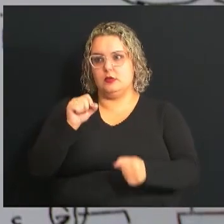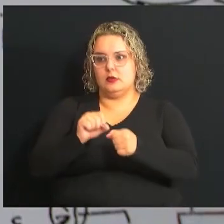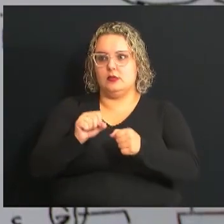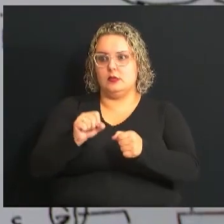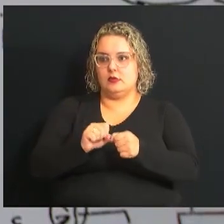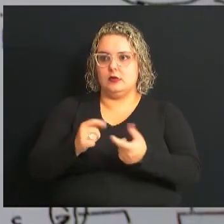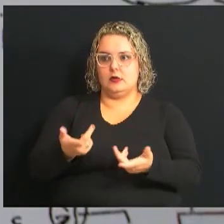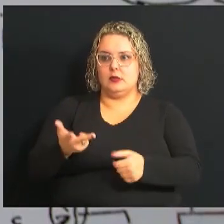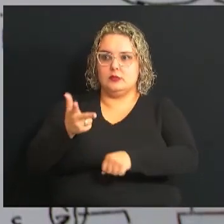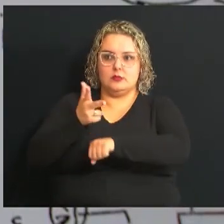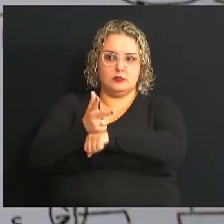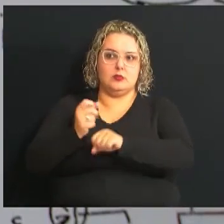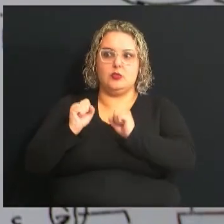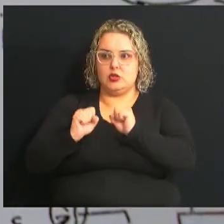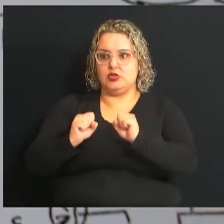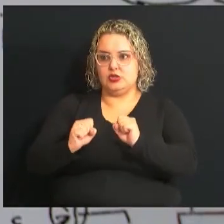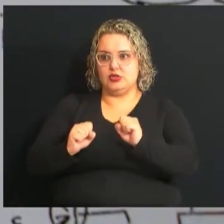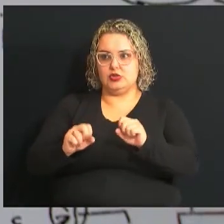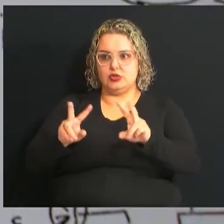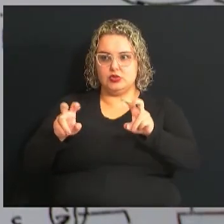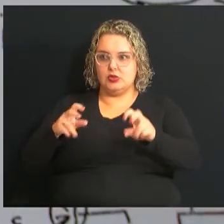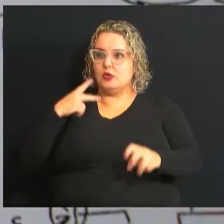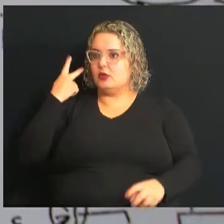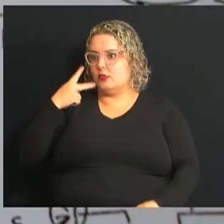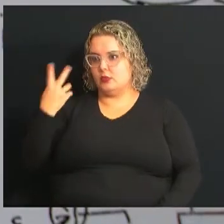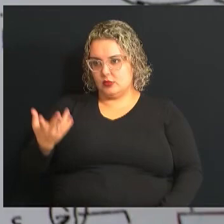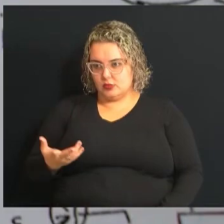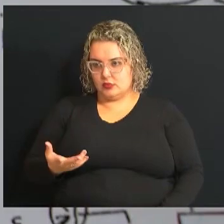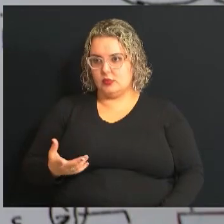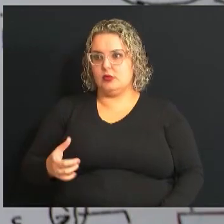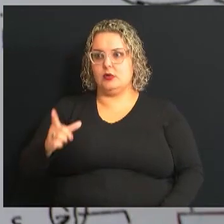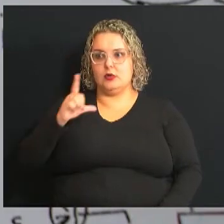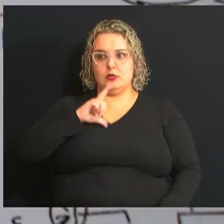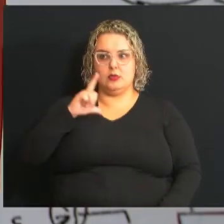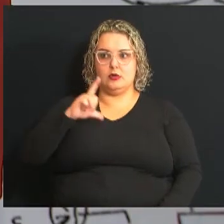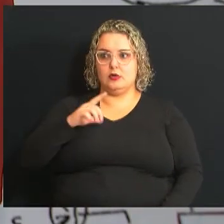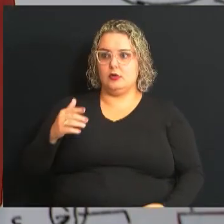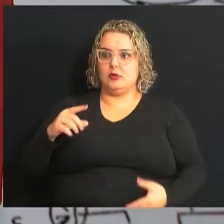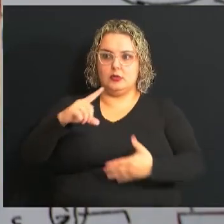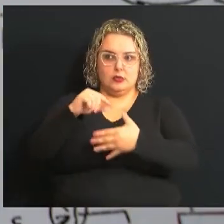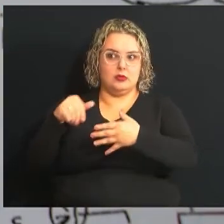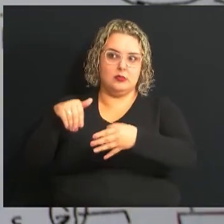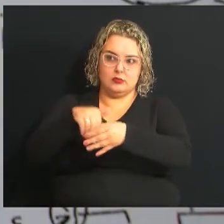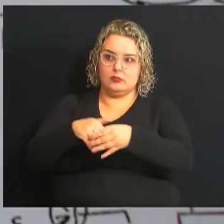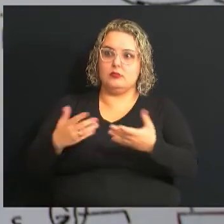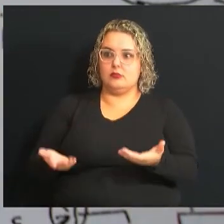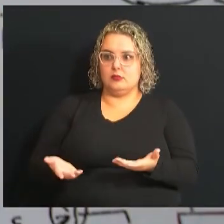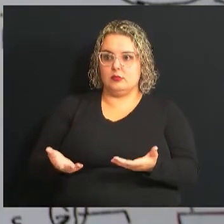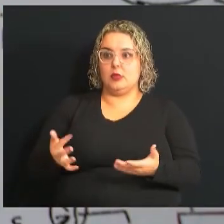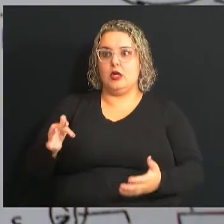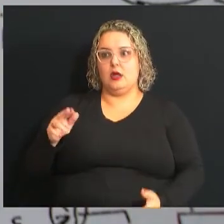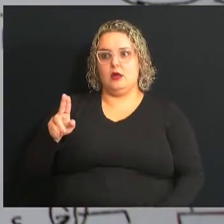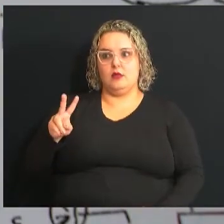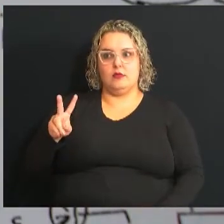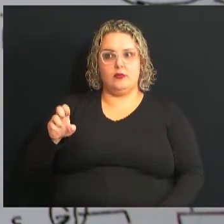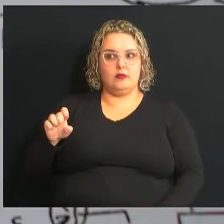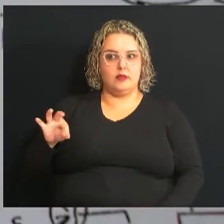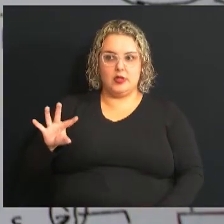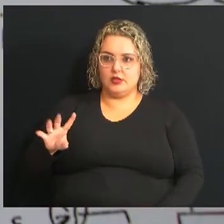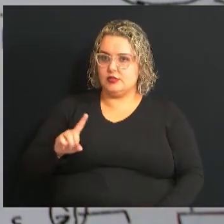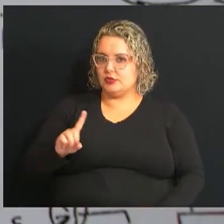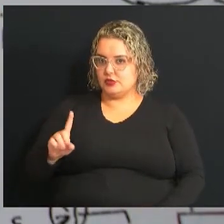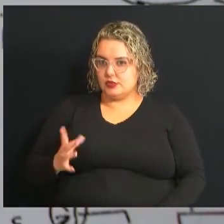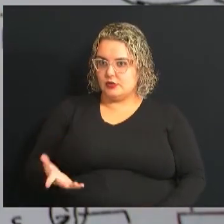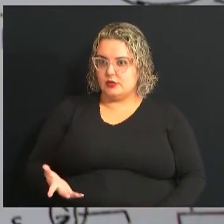gravação e falei que poderia ter alguma coisa sobre política e acabou caindo sobre voto. Então, assim, a FUVEST já não. A gente já teve temas